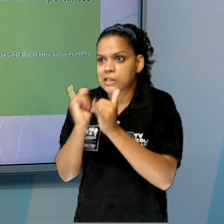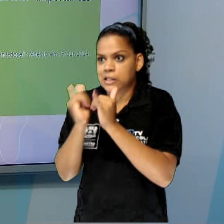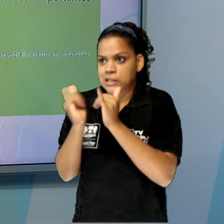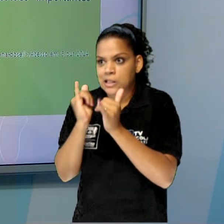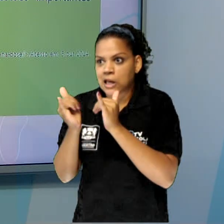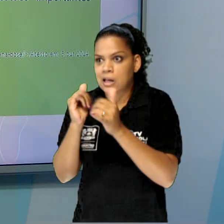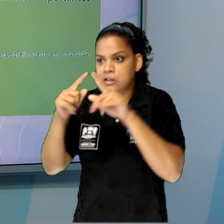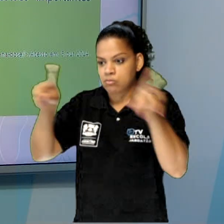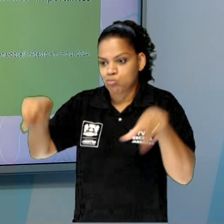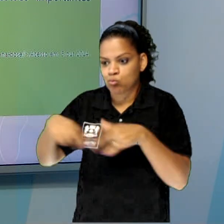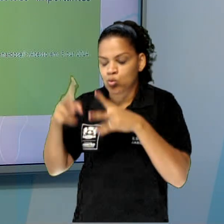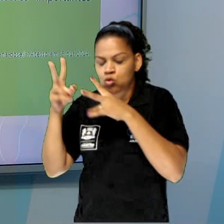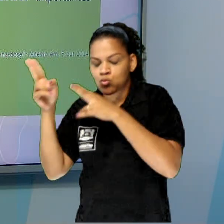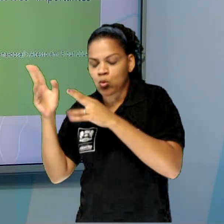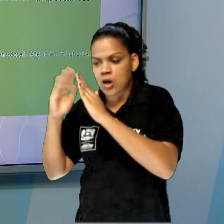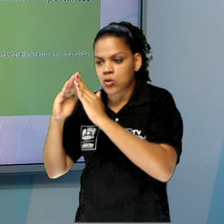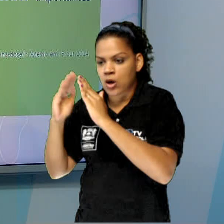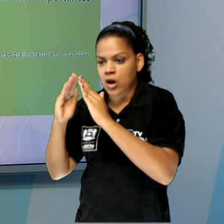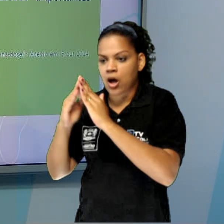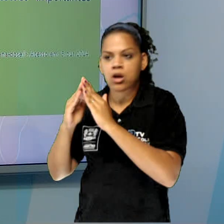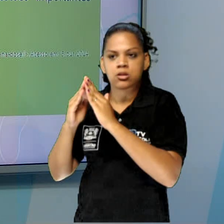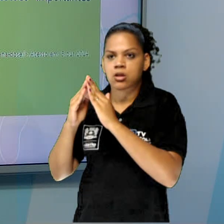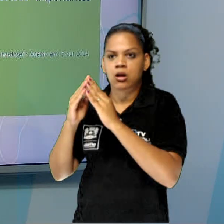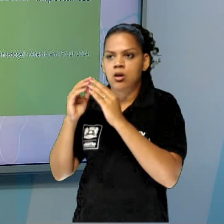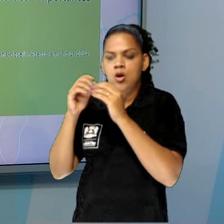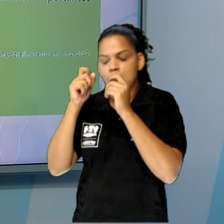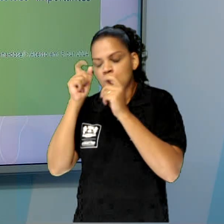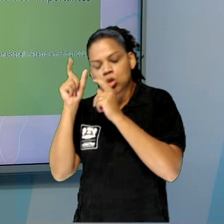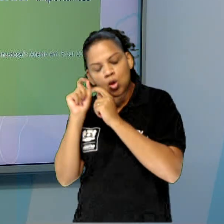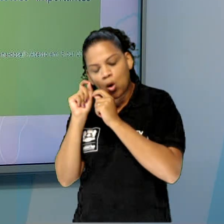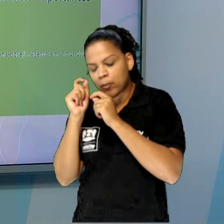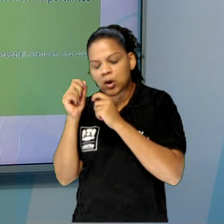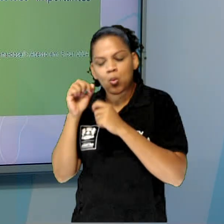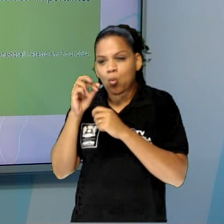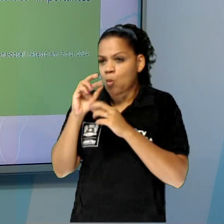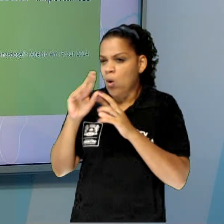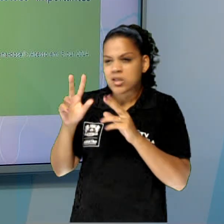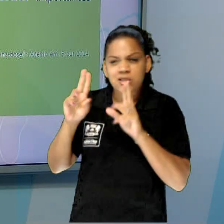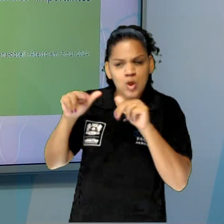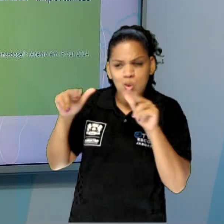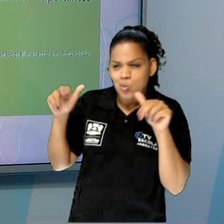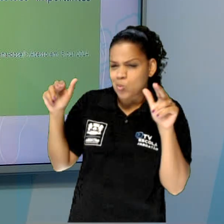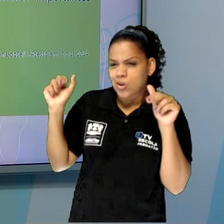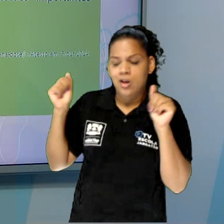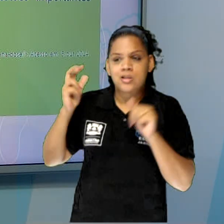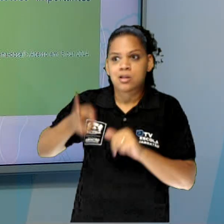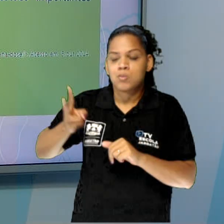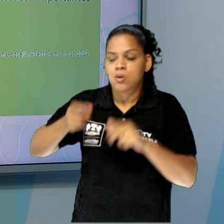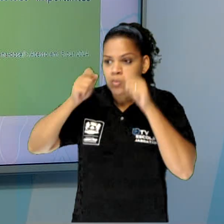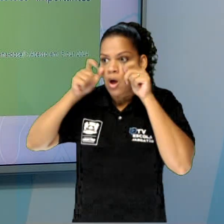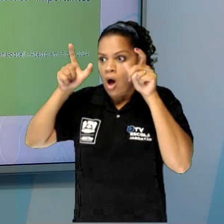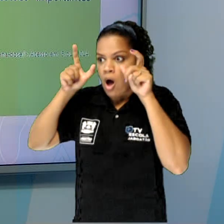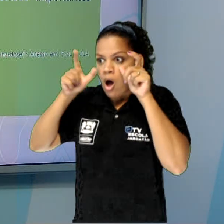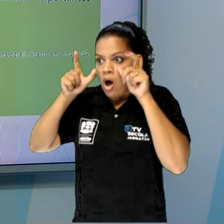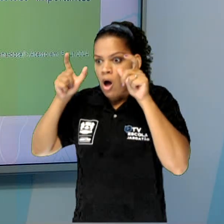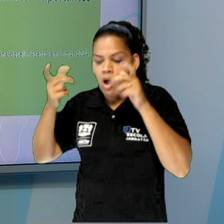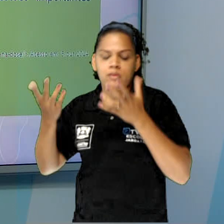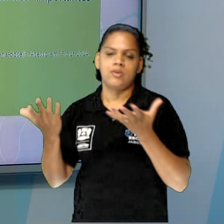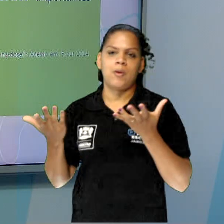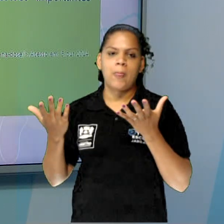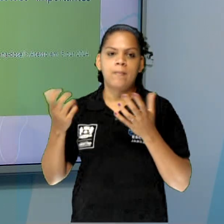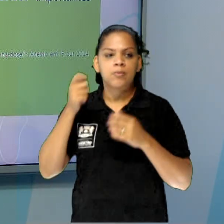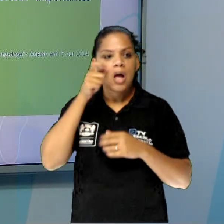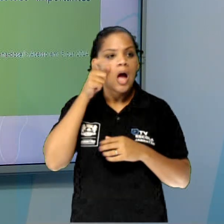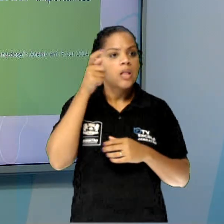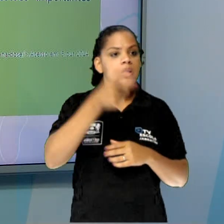quartos, tendem a dormir menos e podem apresentar maior dificuldade de concentração e atenção na sala de aula. Com isso, seu